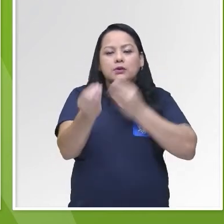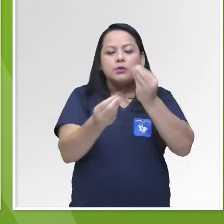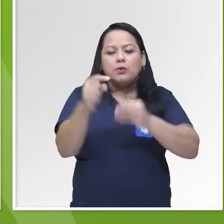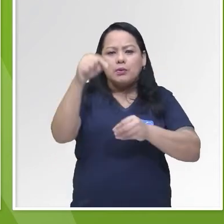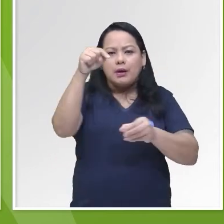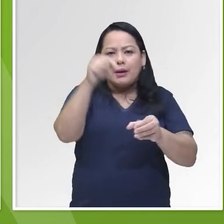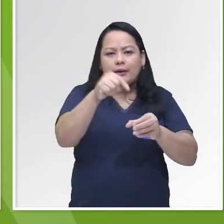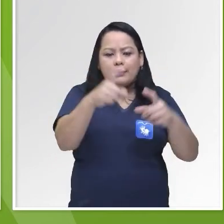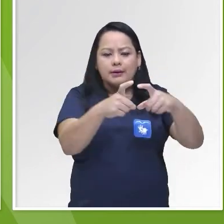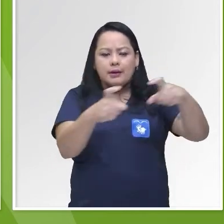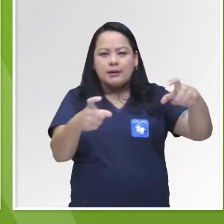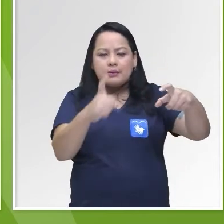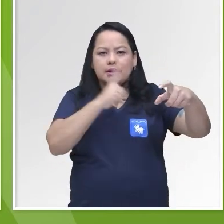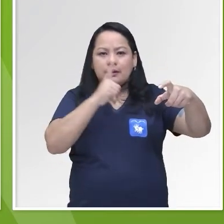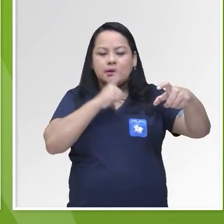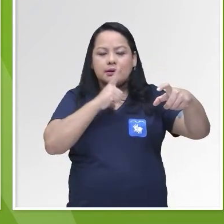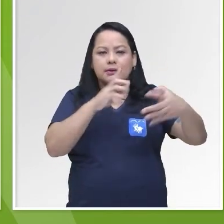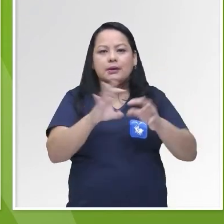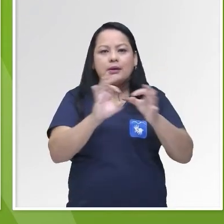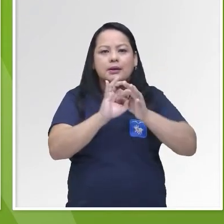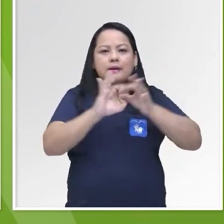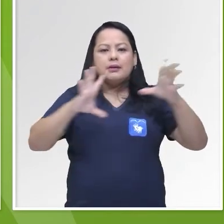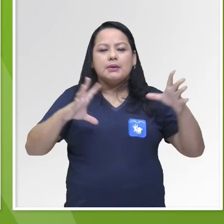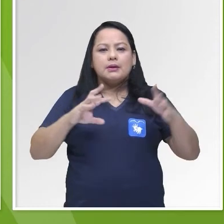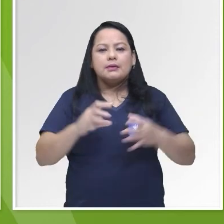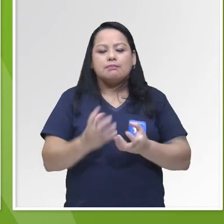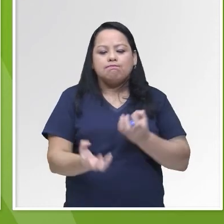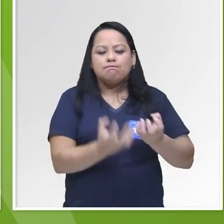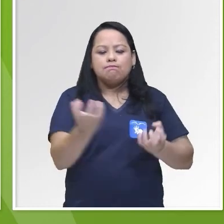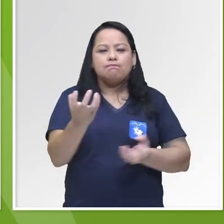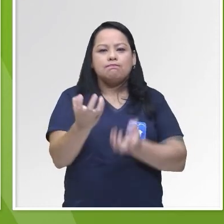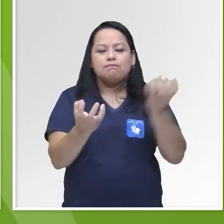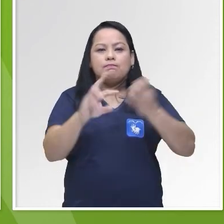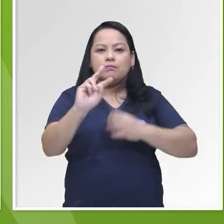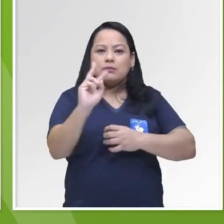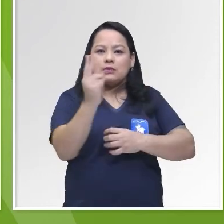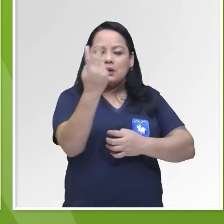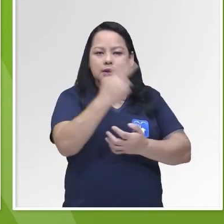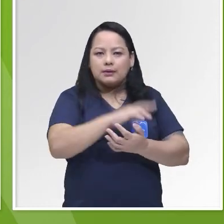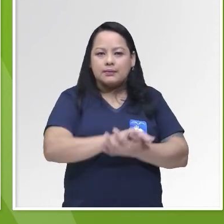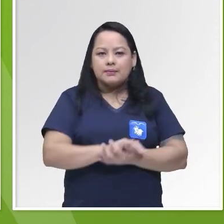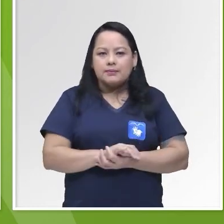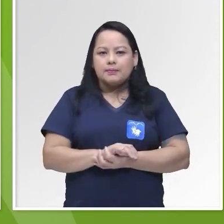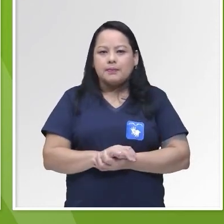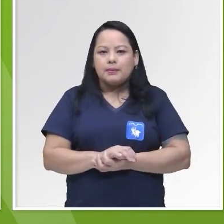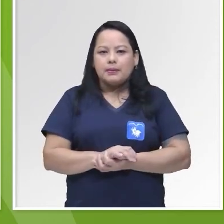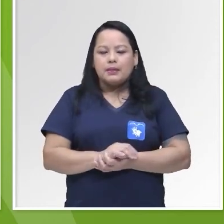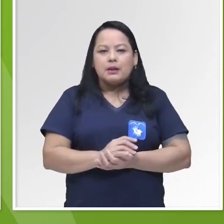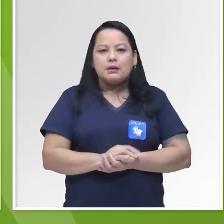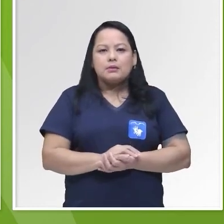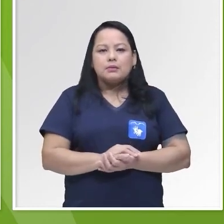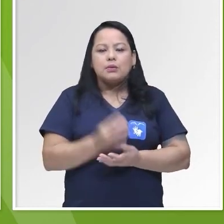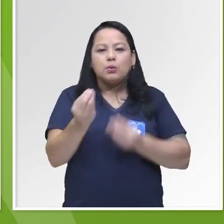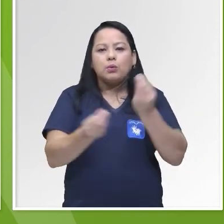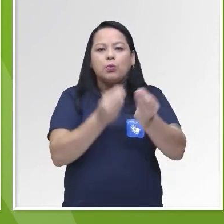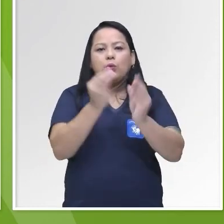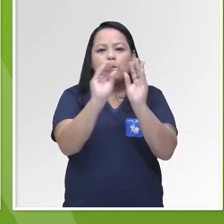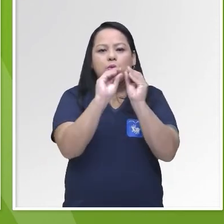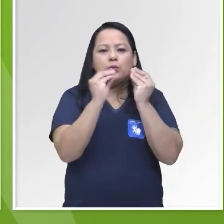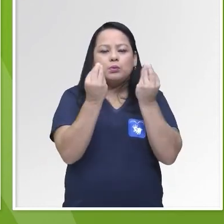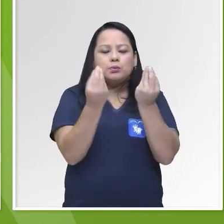na lâmina estava sendo liberado o gás hidrogênio, que é uma